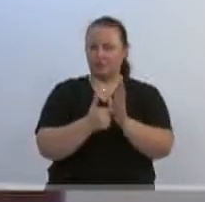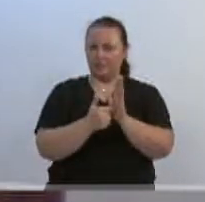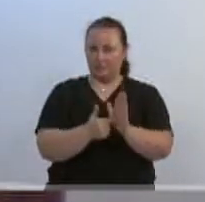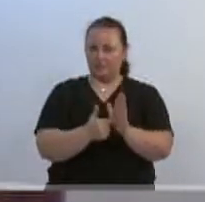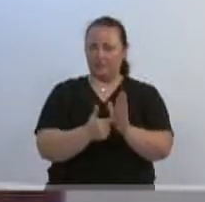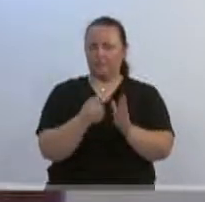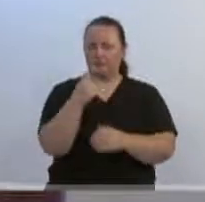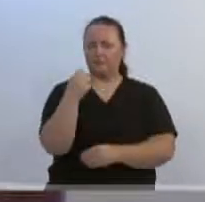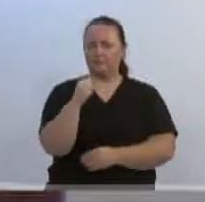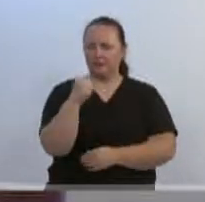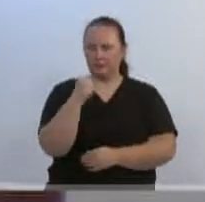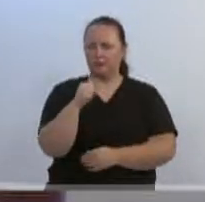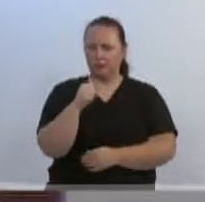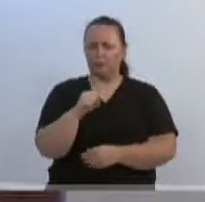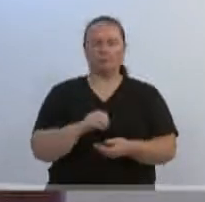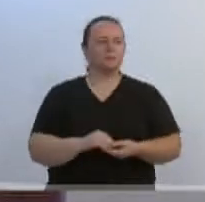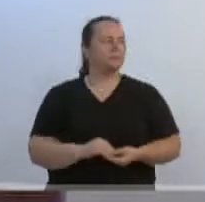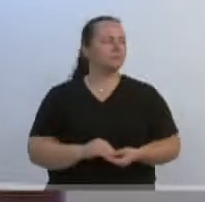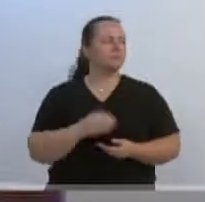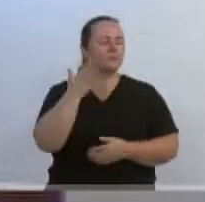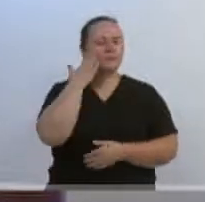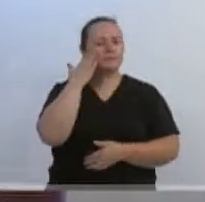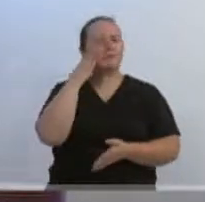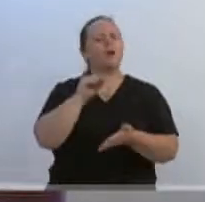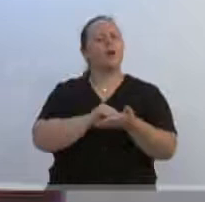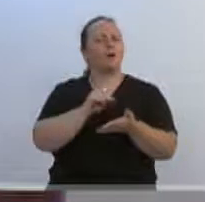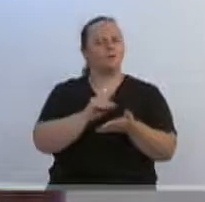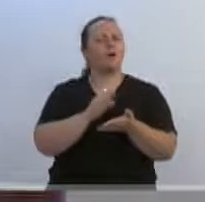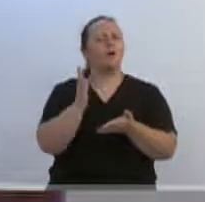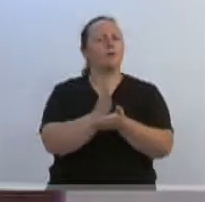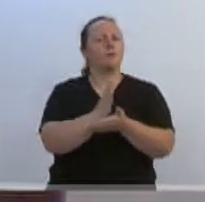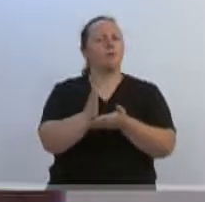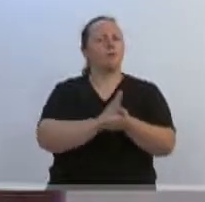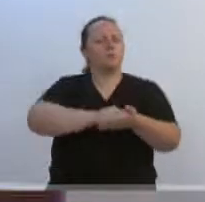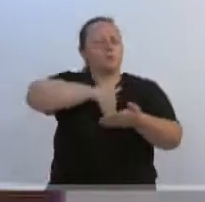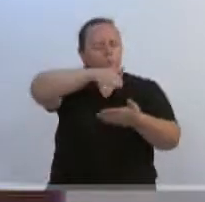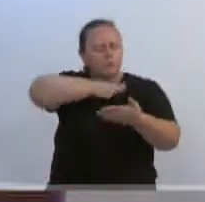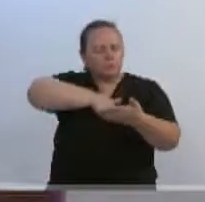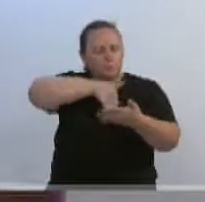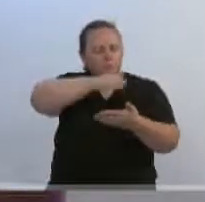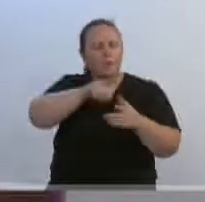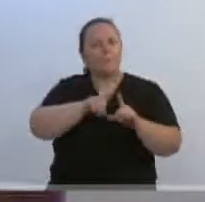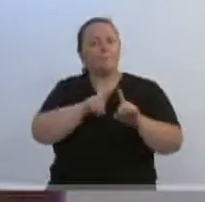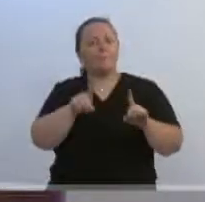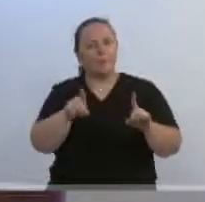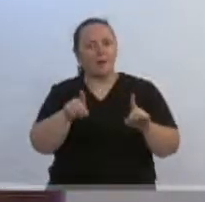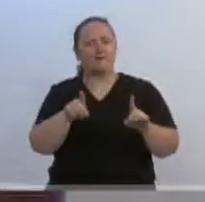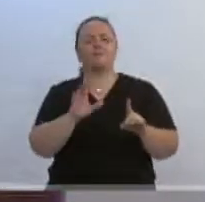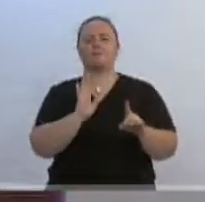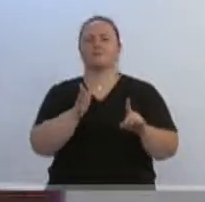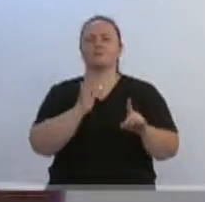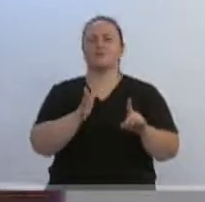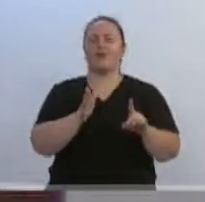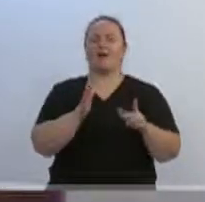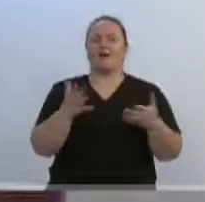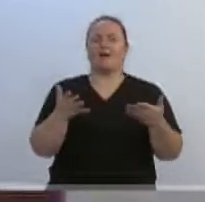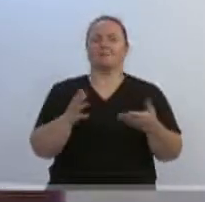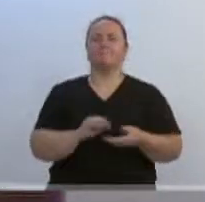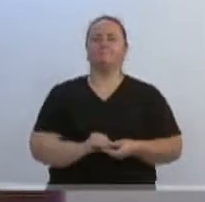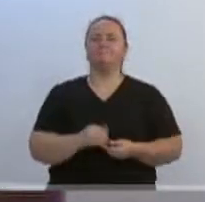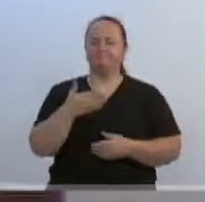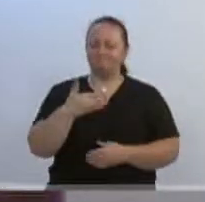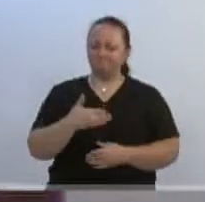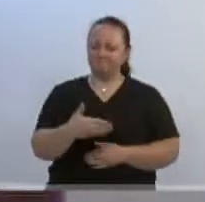2017 sabemos ainda que falta muitas pinturas mas já nos também nos